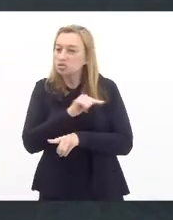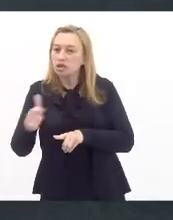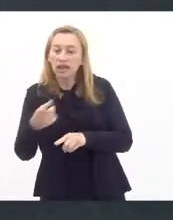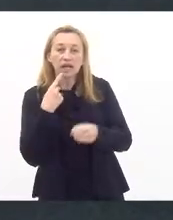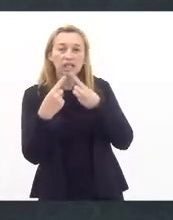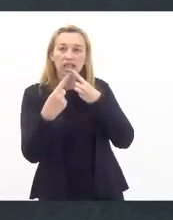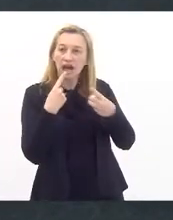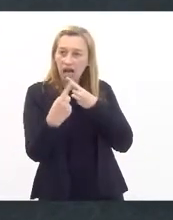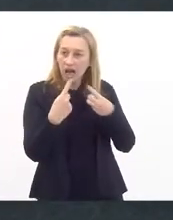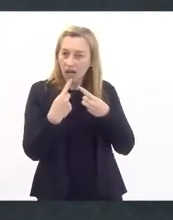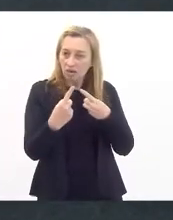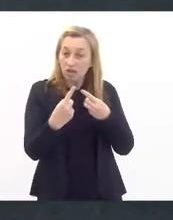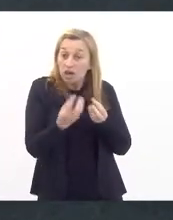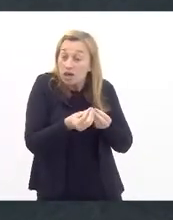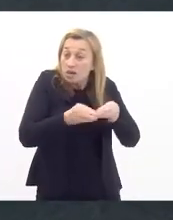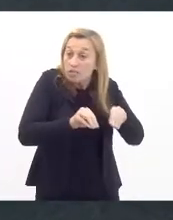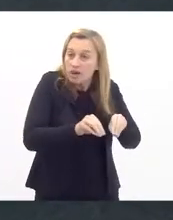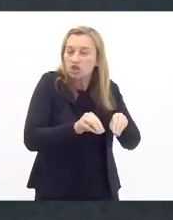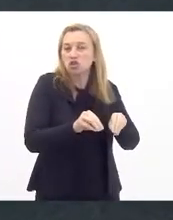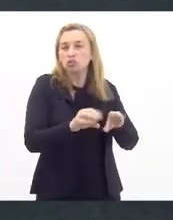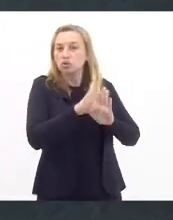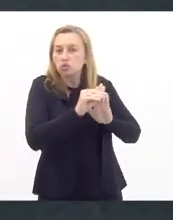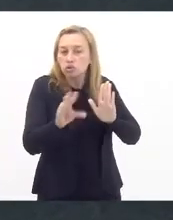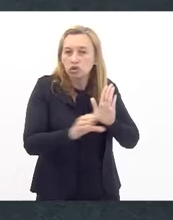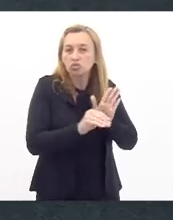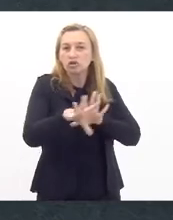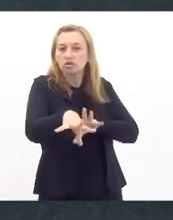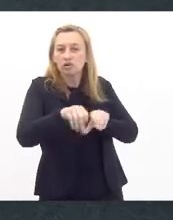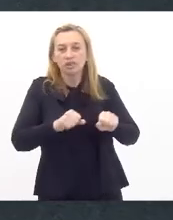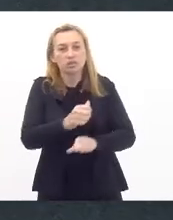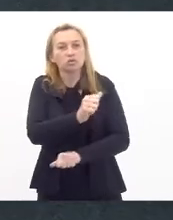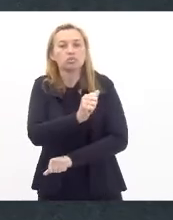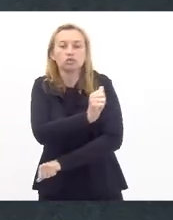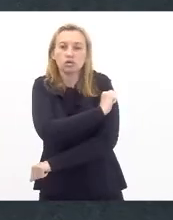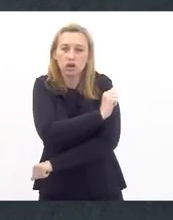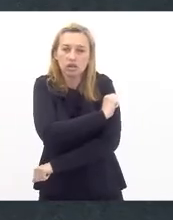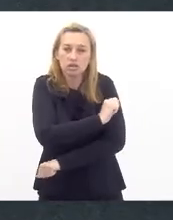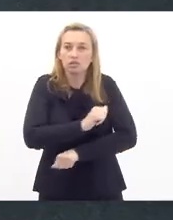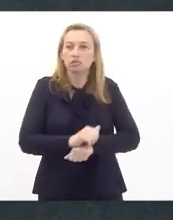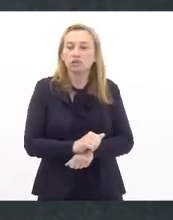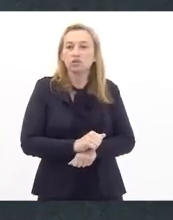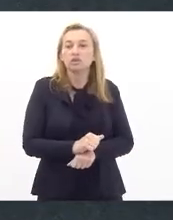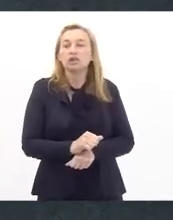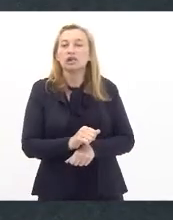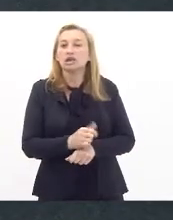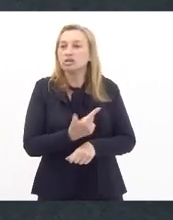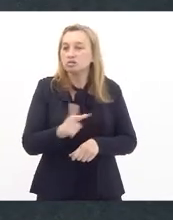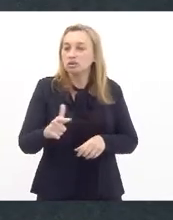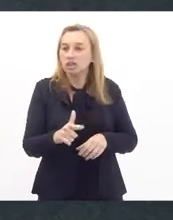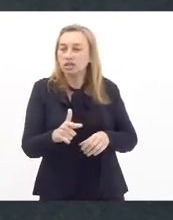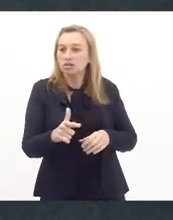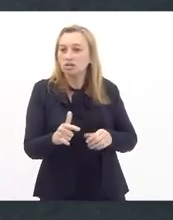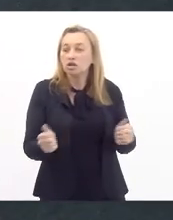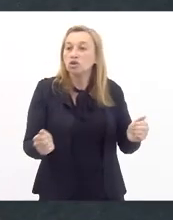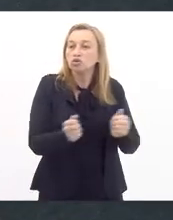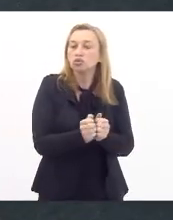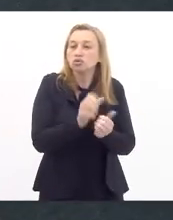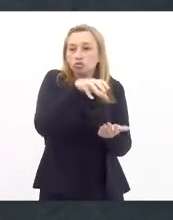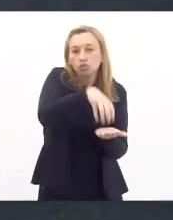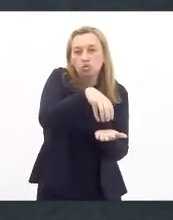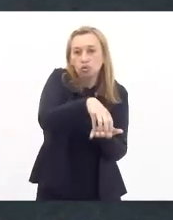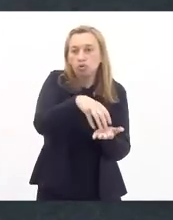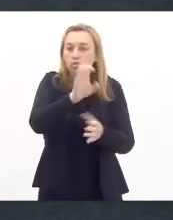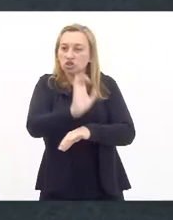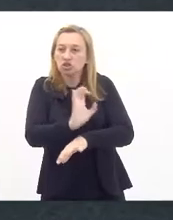diálogo isso se faça em prejuízo do conteúdo da formação desses jovens isso se faça sem a participação protagonista do órgão colegiado